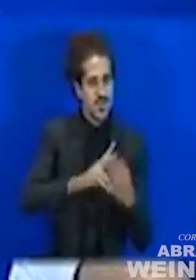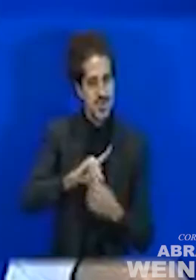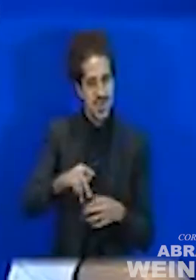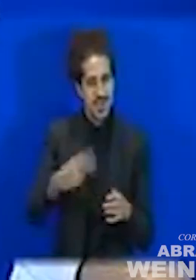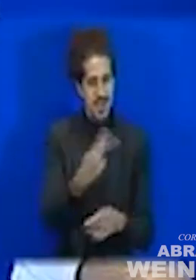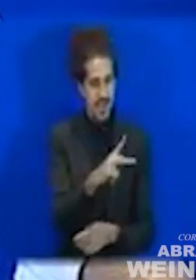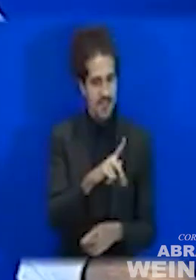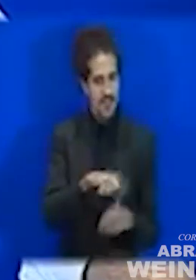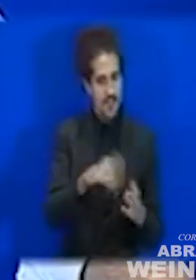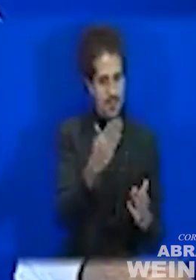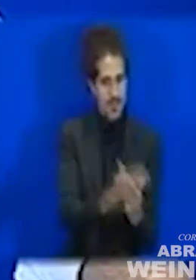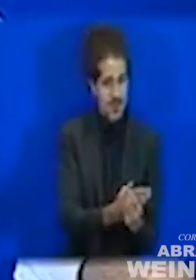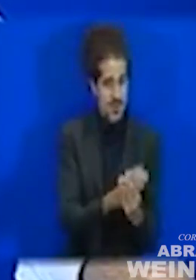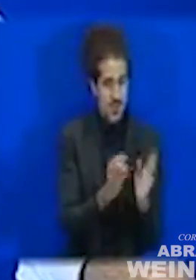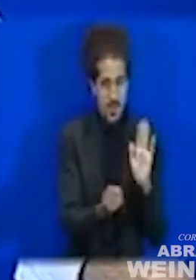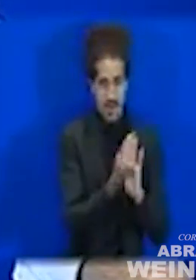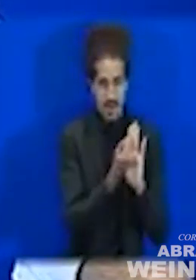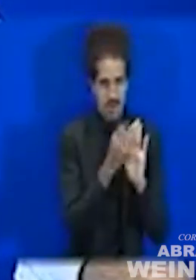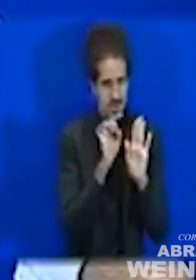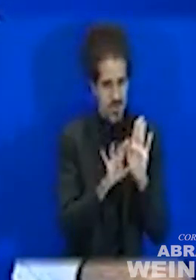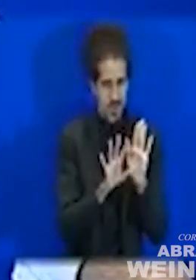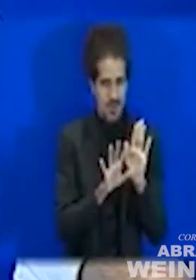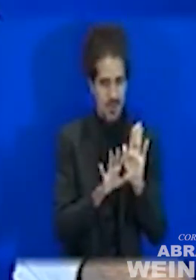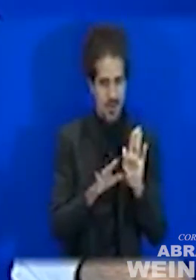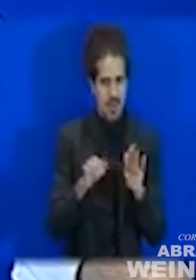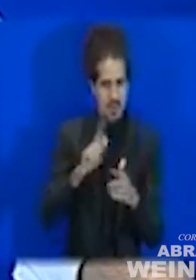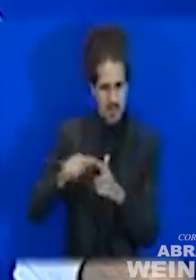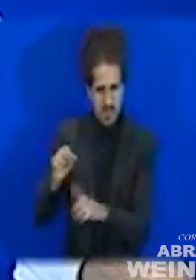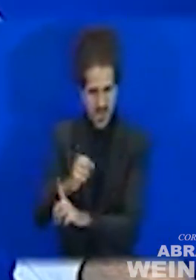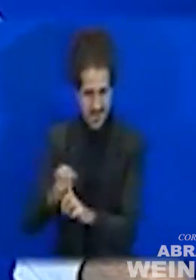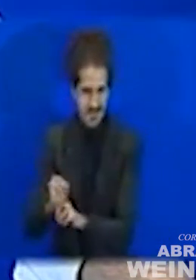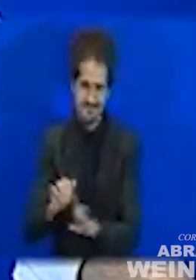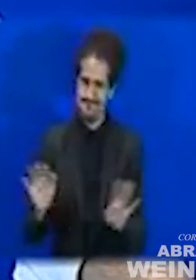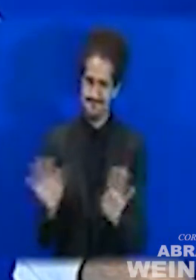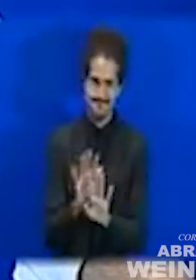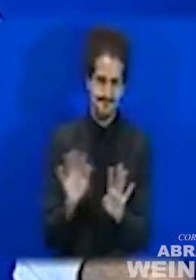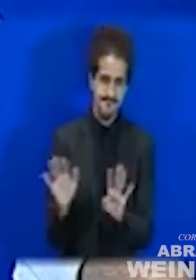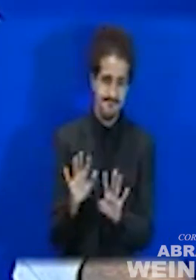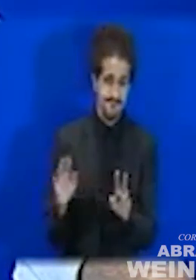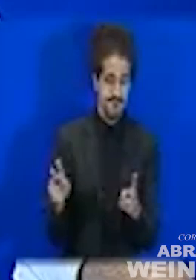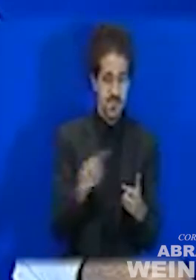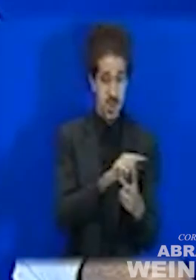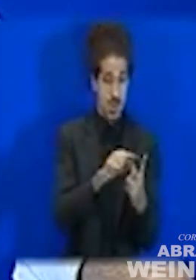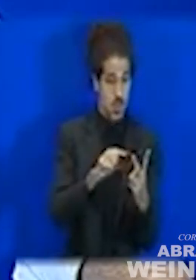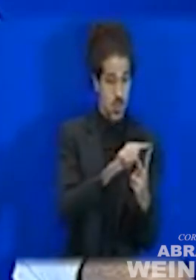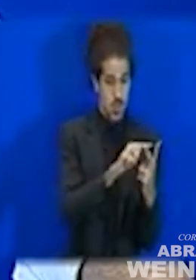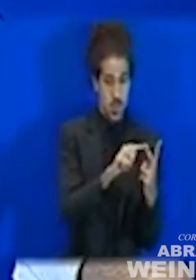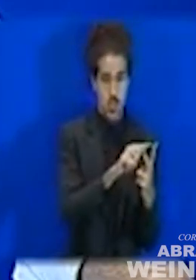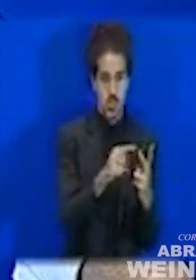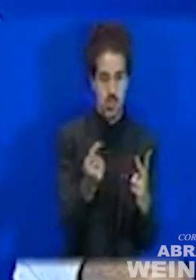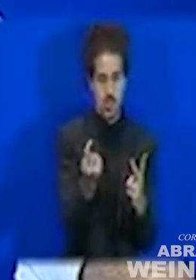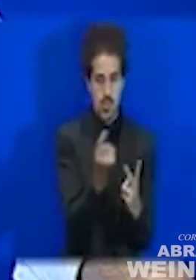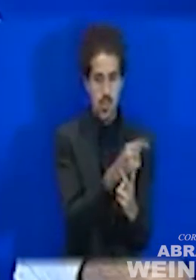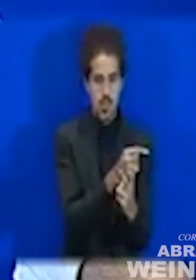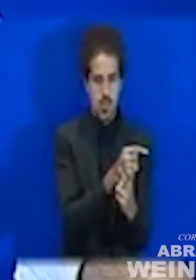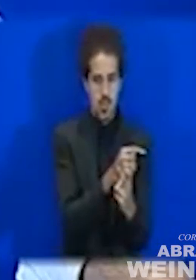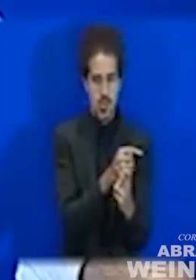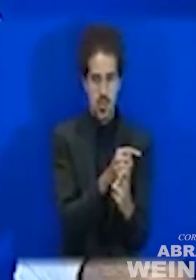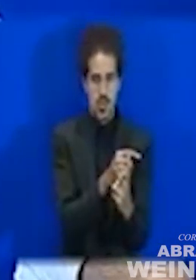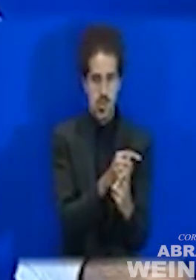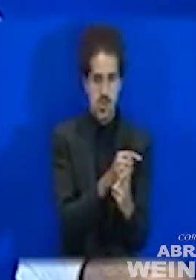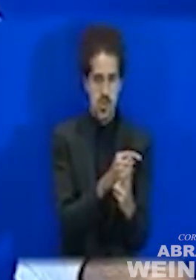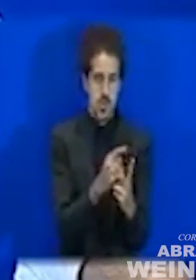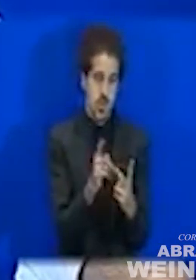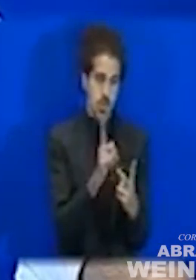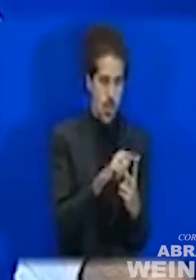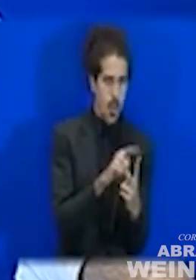ficar fichado. Só isso. Impacto para a sociedade nenhum. Essas duas, ou ainda talvez